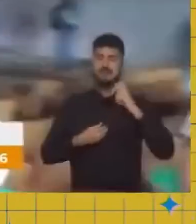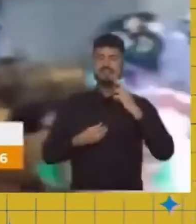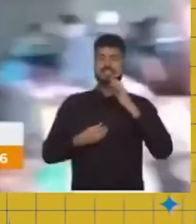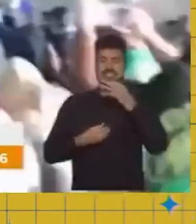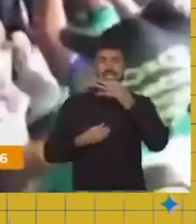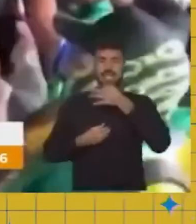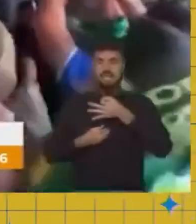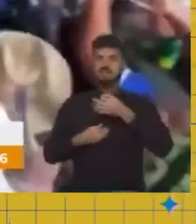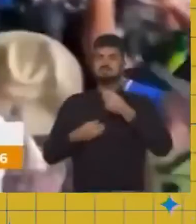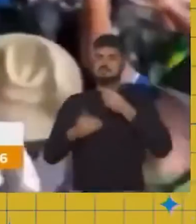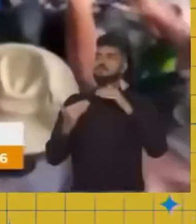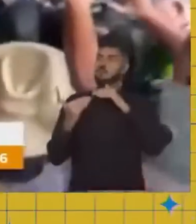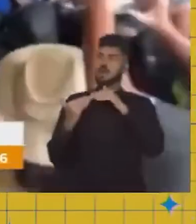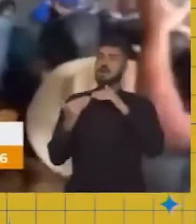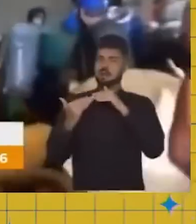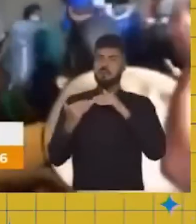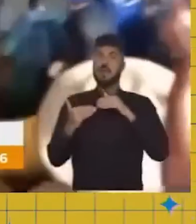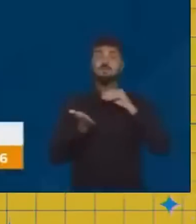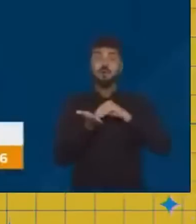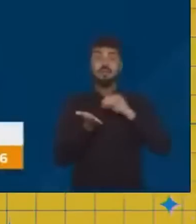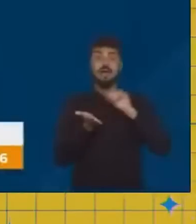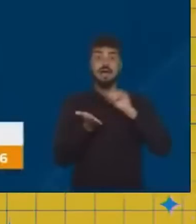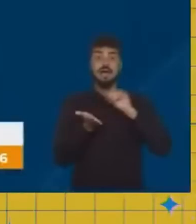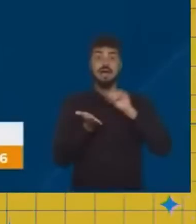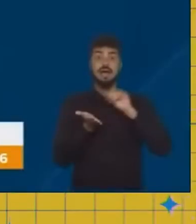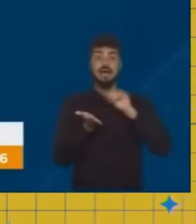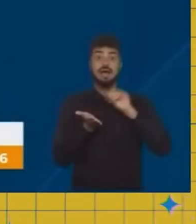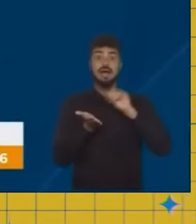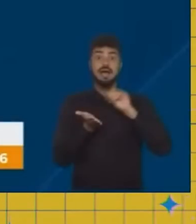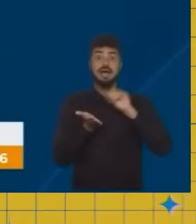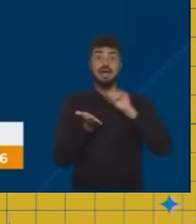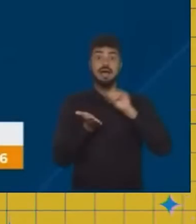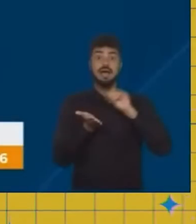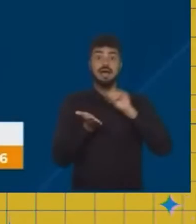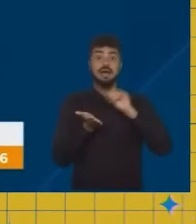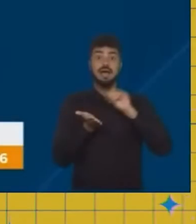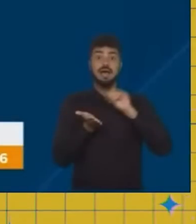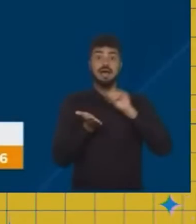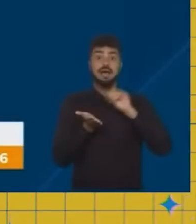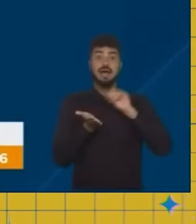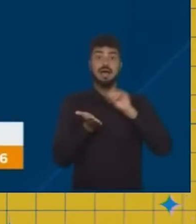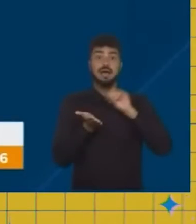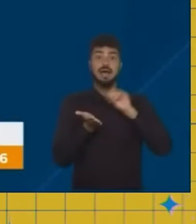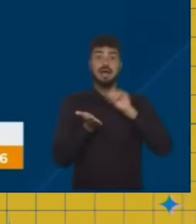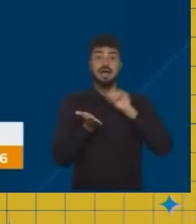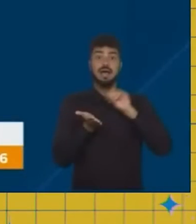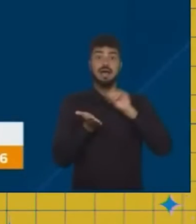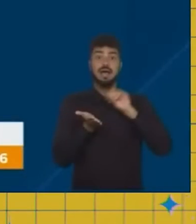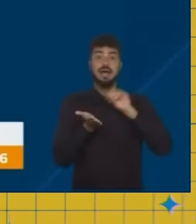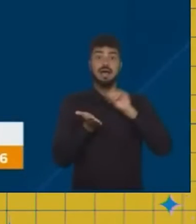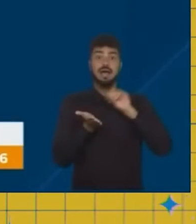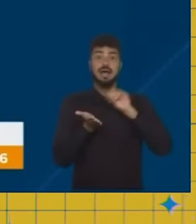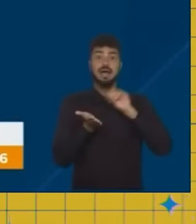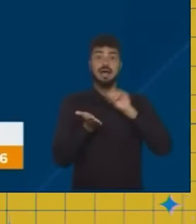ainda os votos de André Mendonça e Nunes Marques. André Mendonça e Nunes Marques.